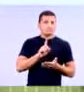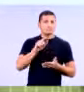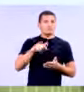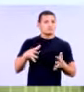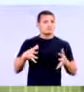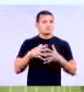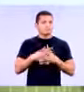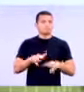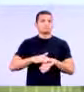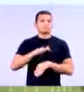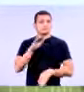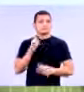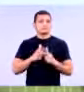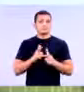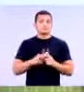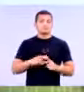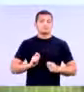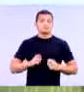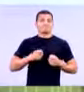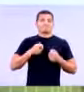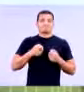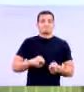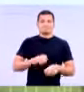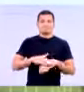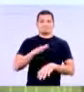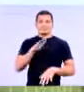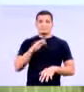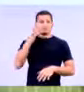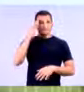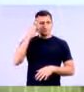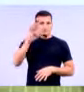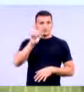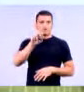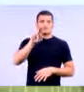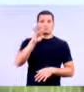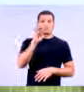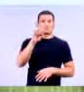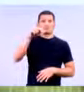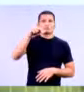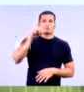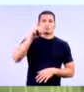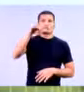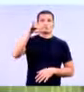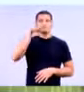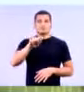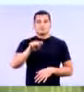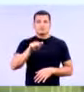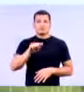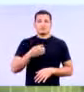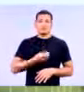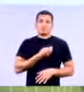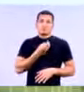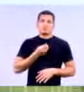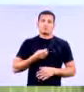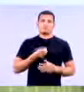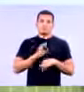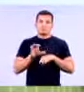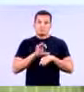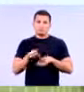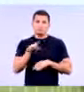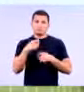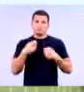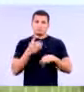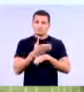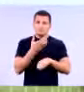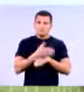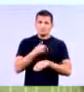porque exige muito mais do princípio da autonomia do que no curso presencial. É que você tem que participar, que você tem que buscar